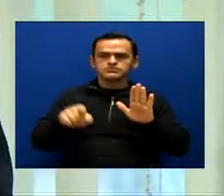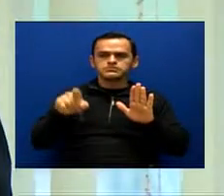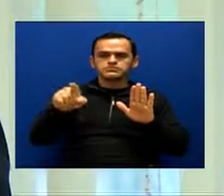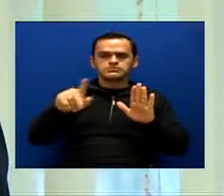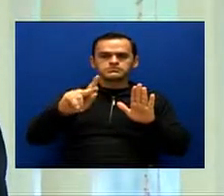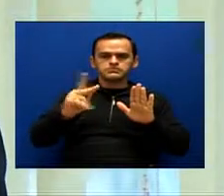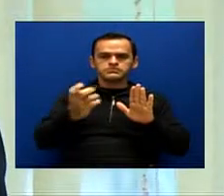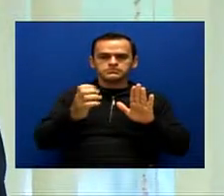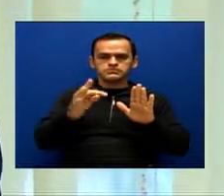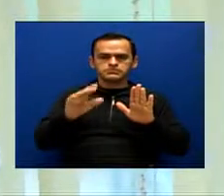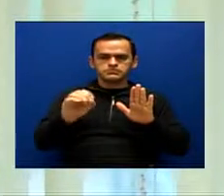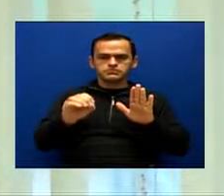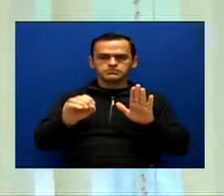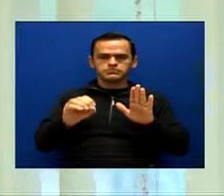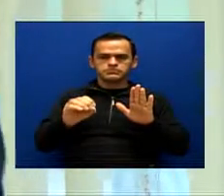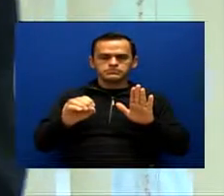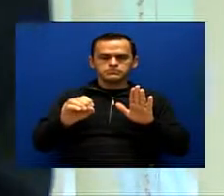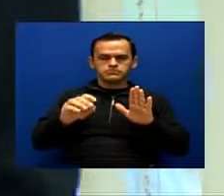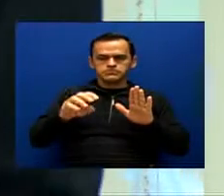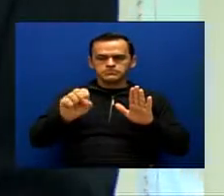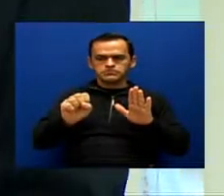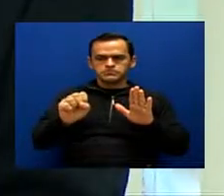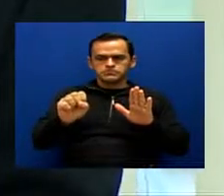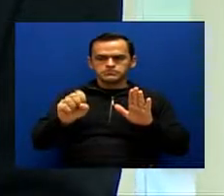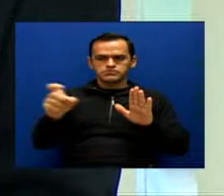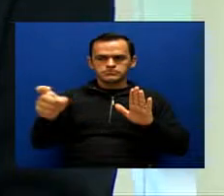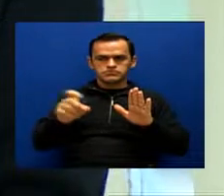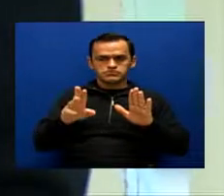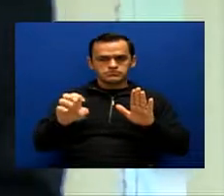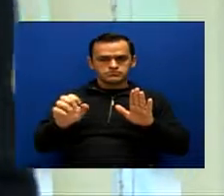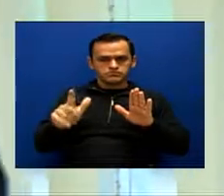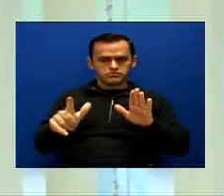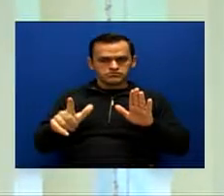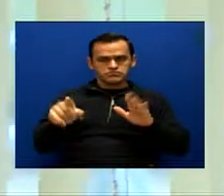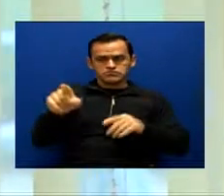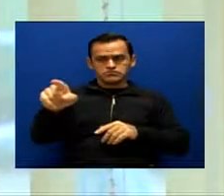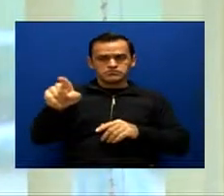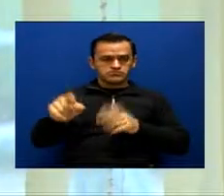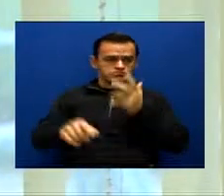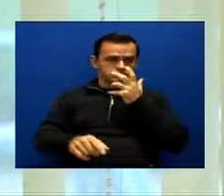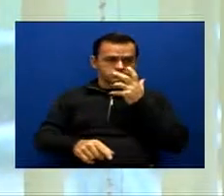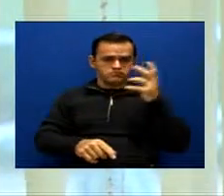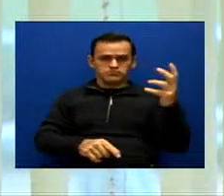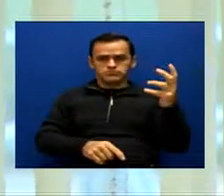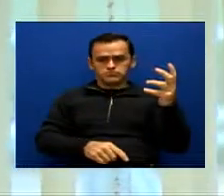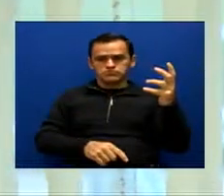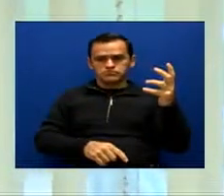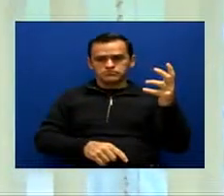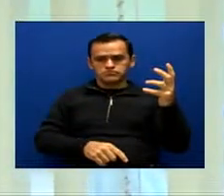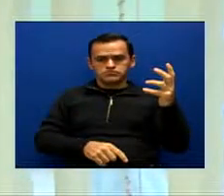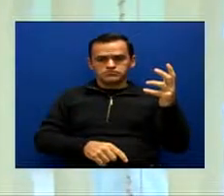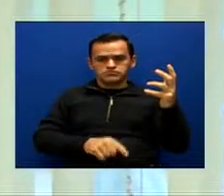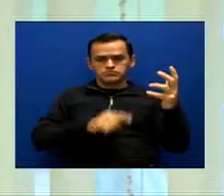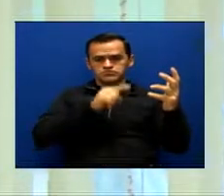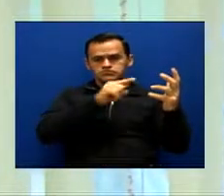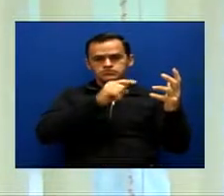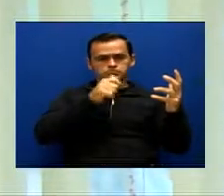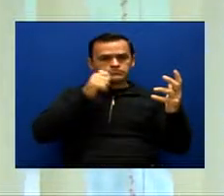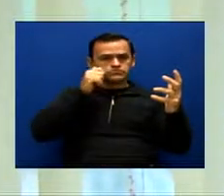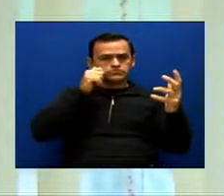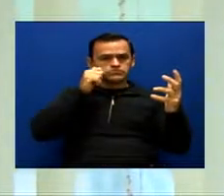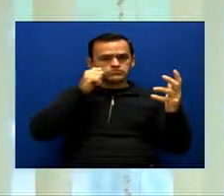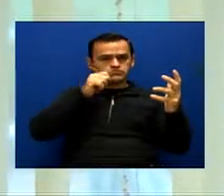Heteroafetivo ou heterossexual é a pessoa que se sente atraída pela pessoa de orientação